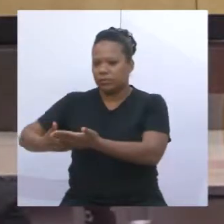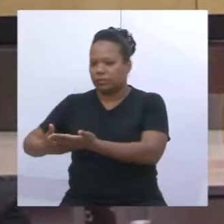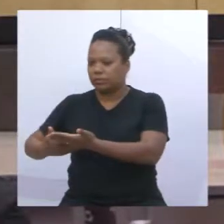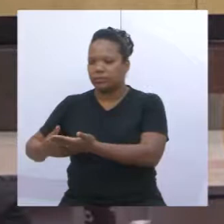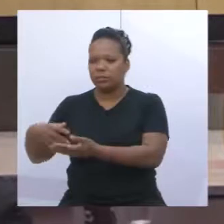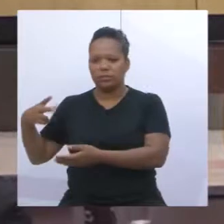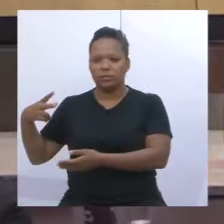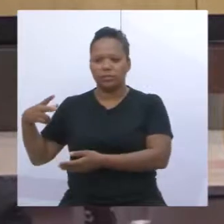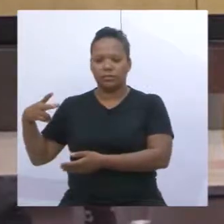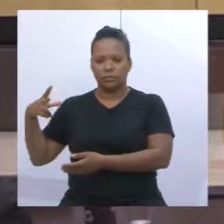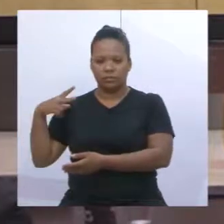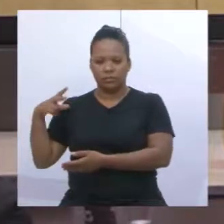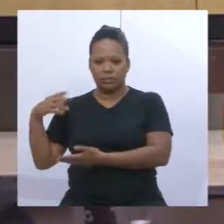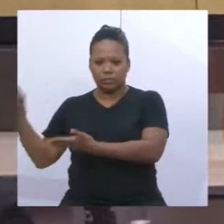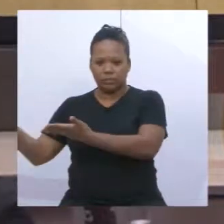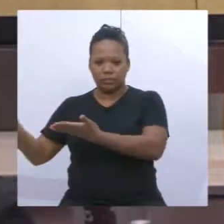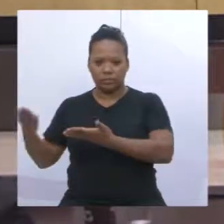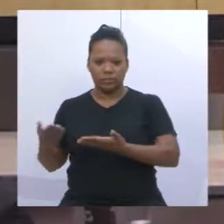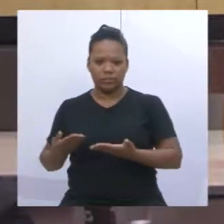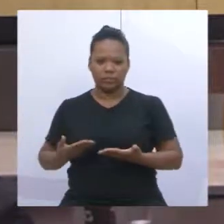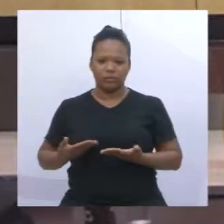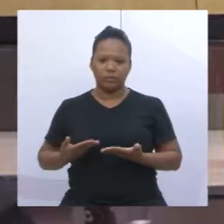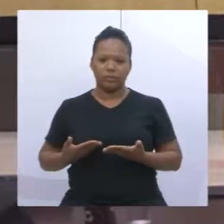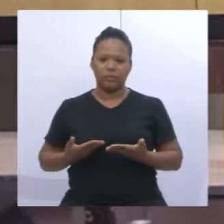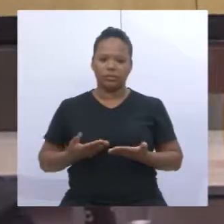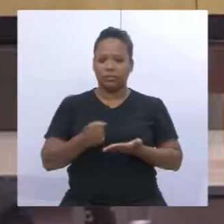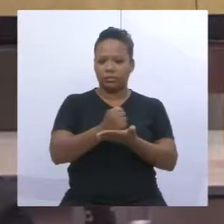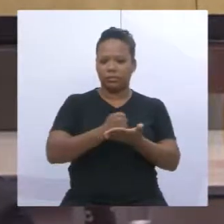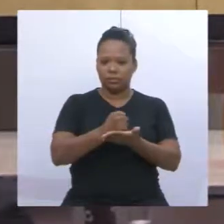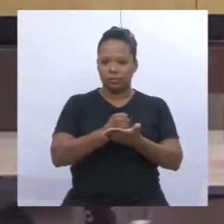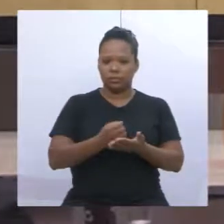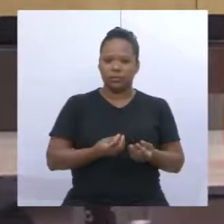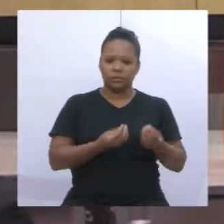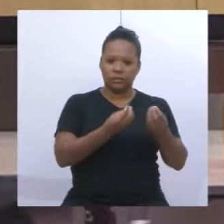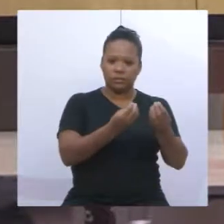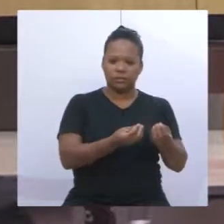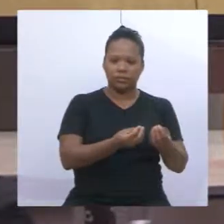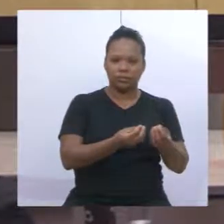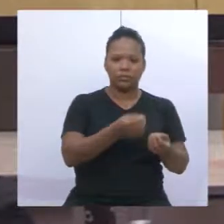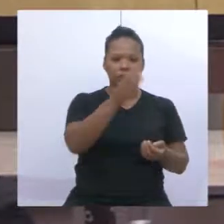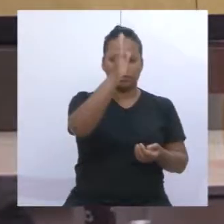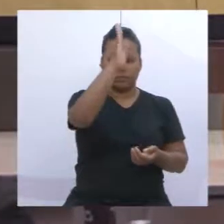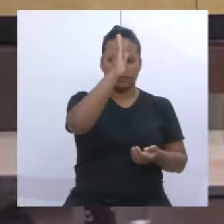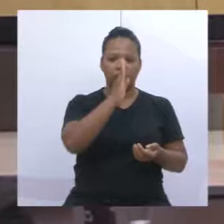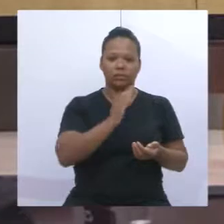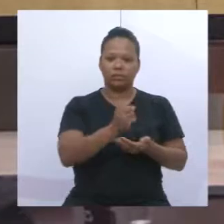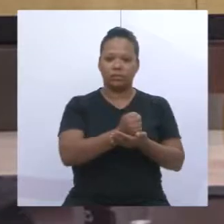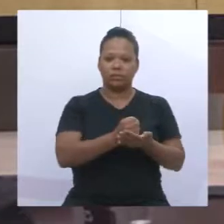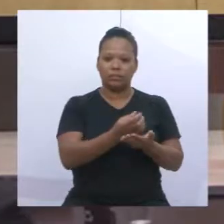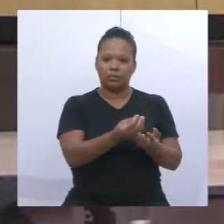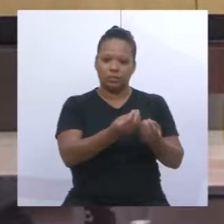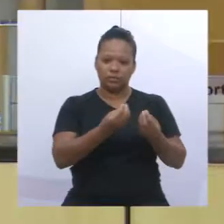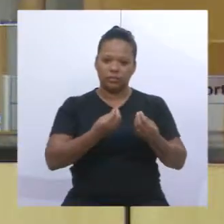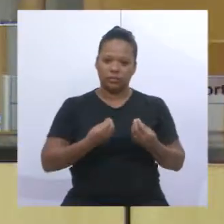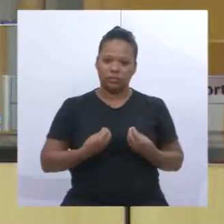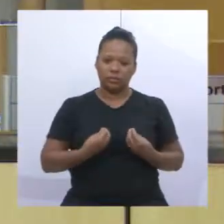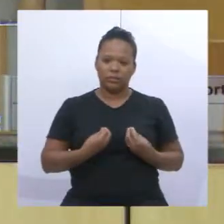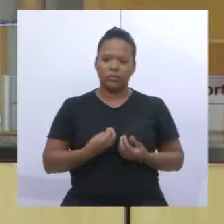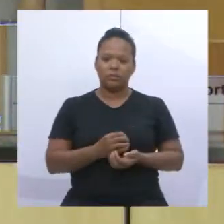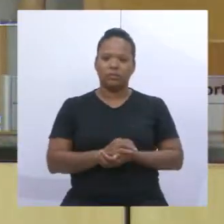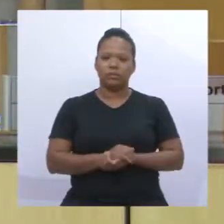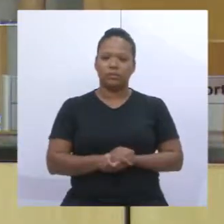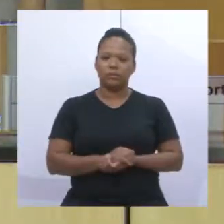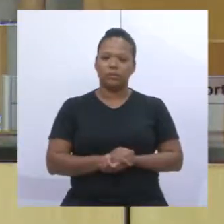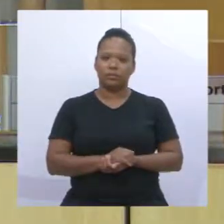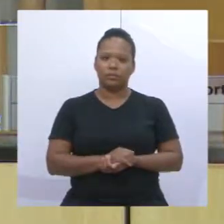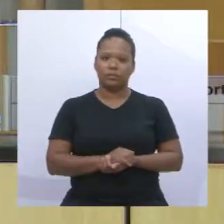receitas prescritas por médicos particulares no âmbito da rede pública de saúde